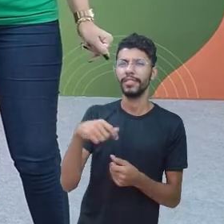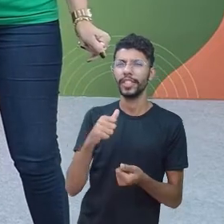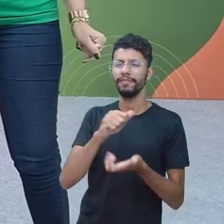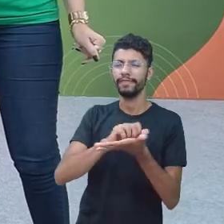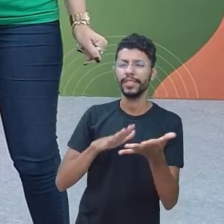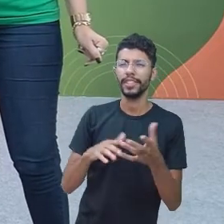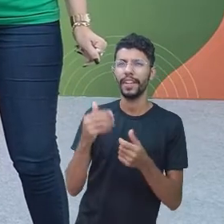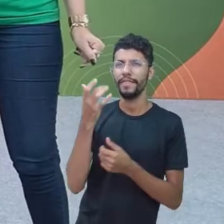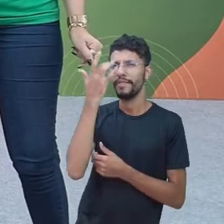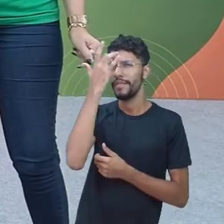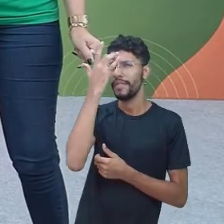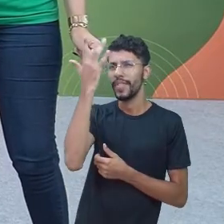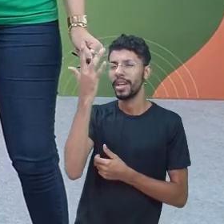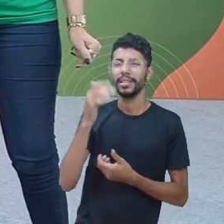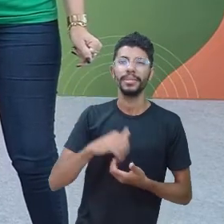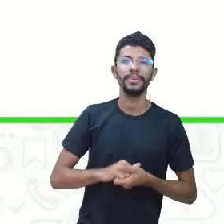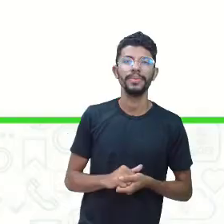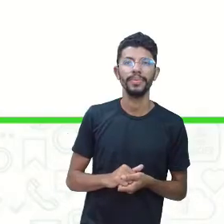simplesinha.